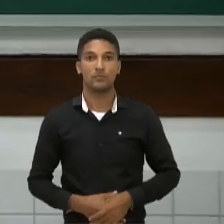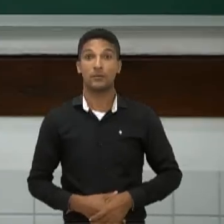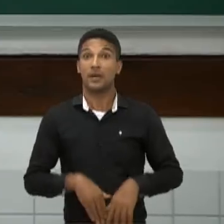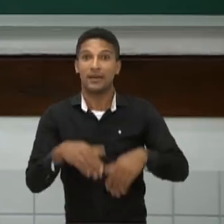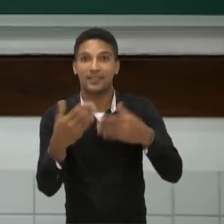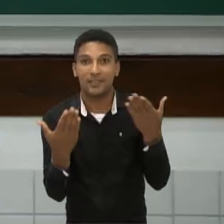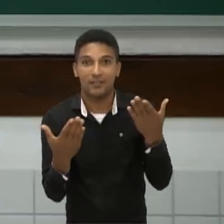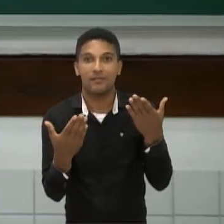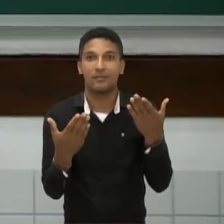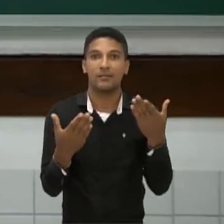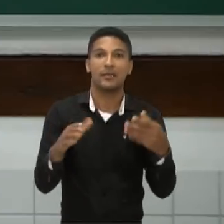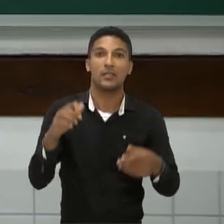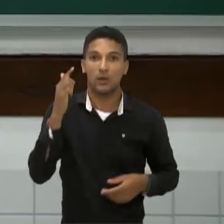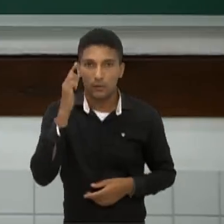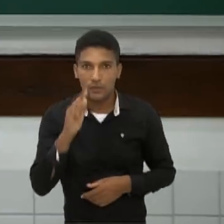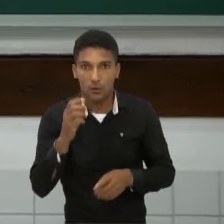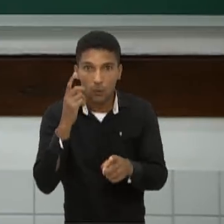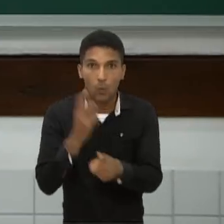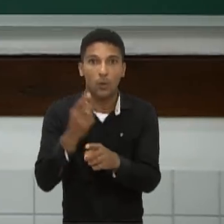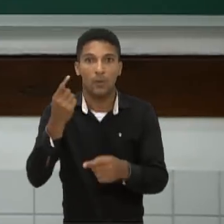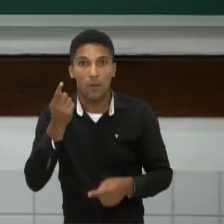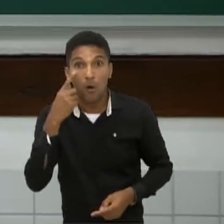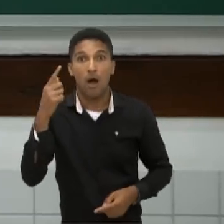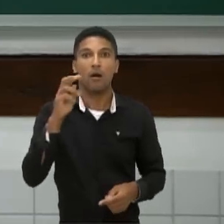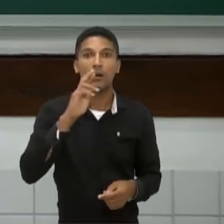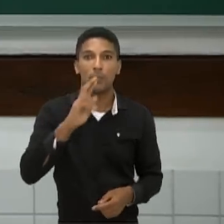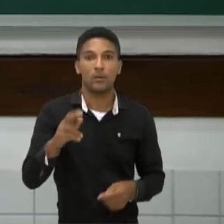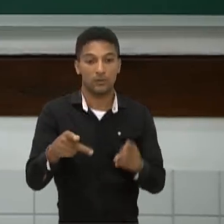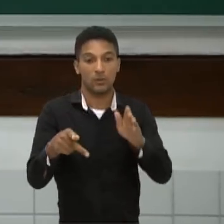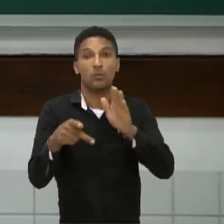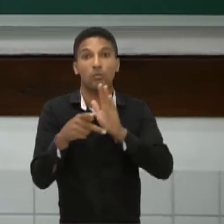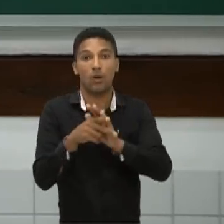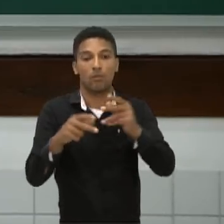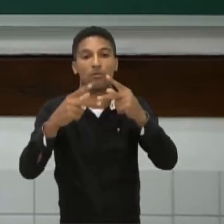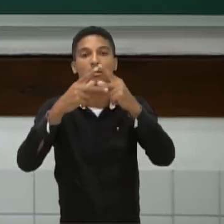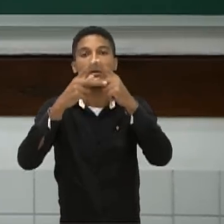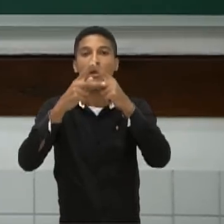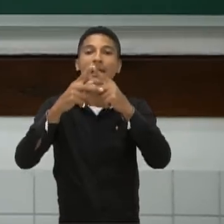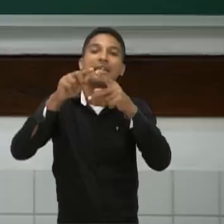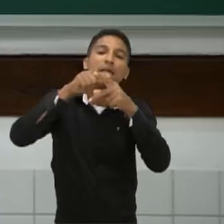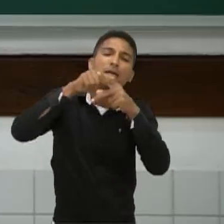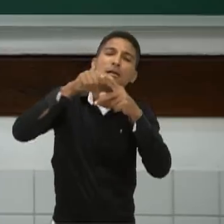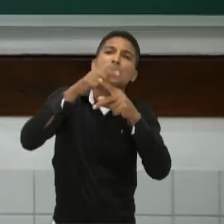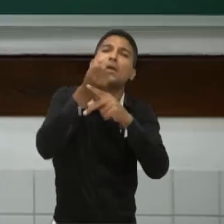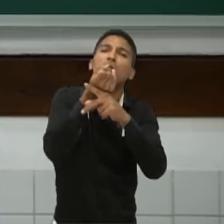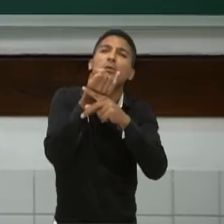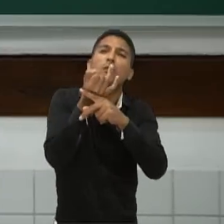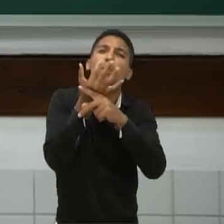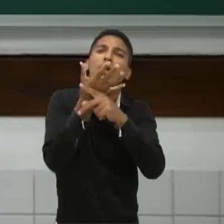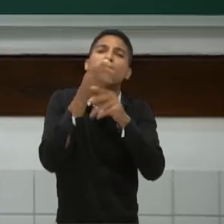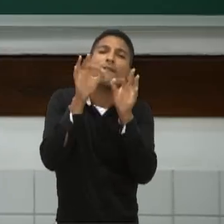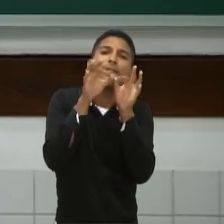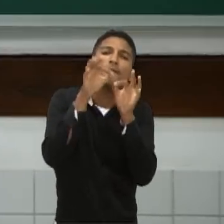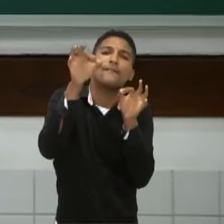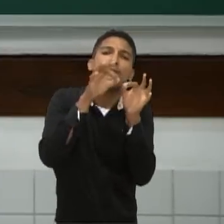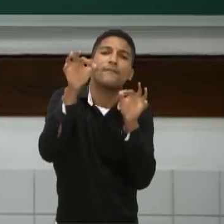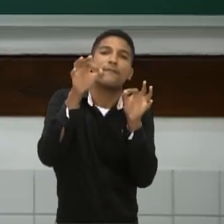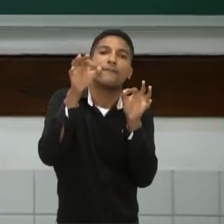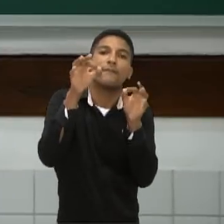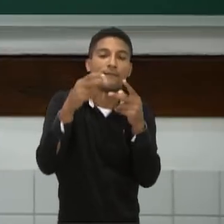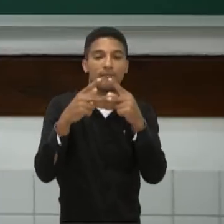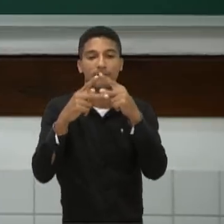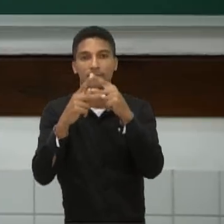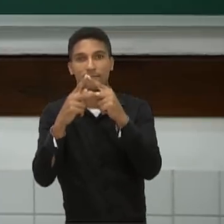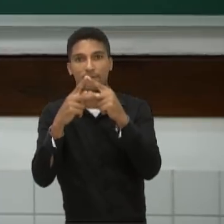E aí, pessoal, conseguiram? Como que vocês realizaram? Como que vocês pensaram? Ah, professora, eu fiz por dedução, eu